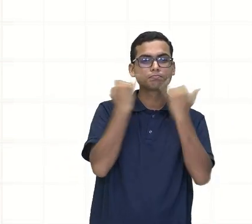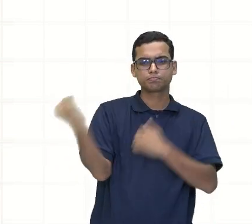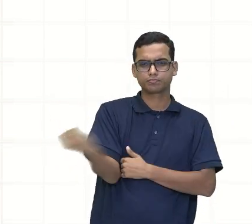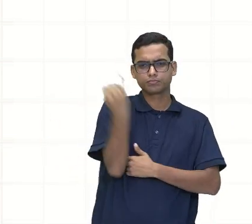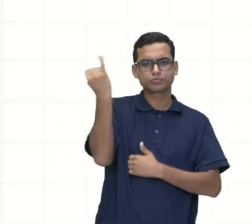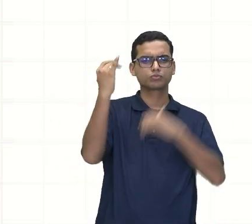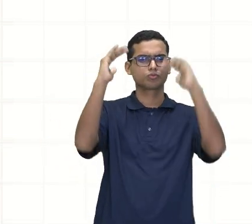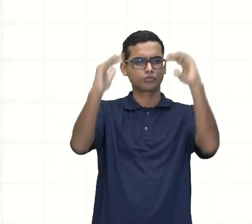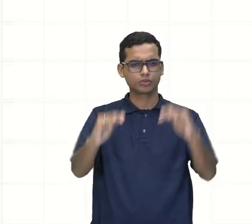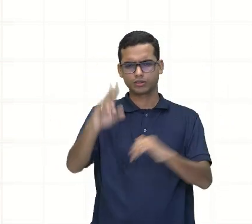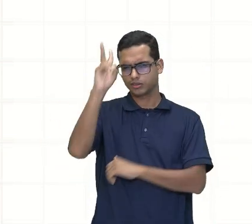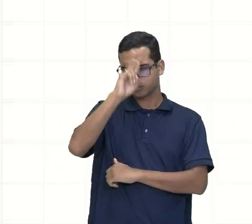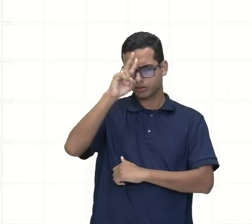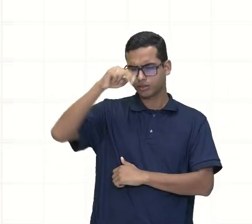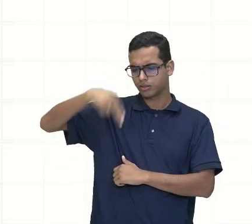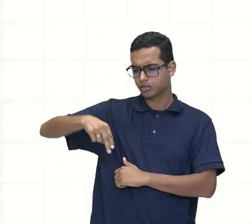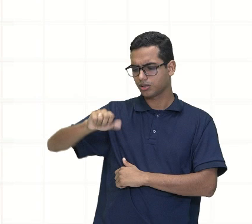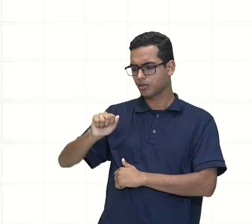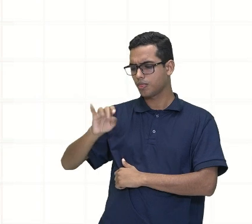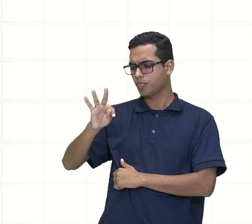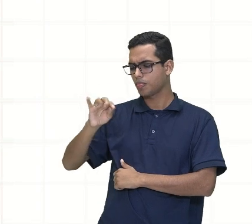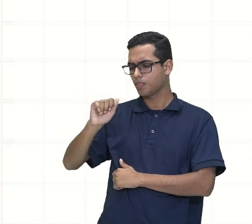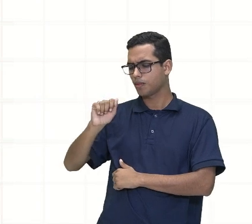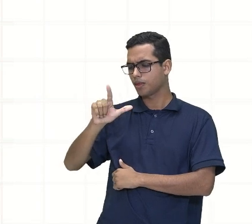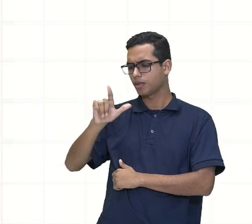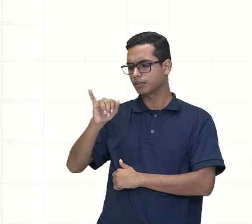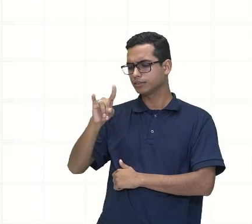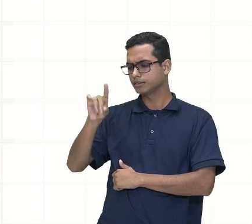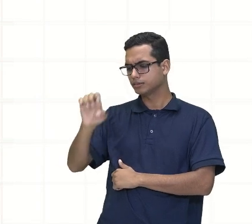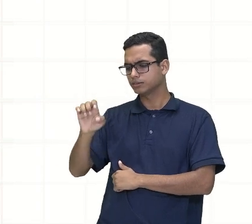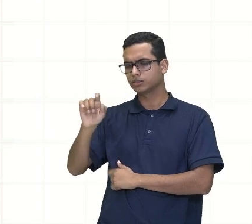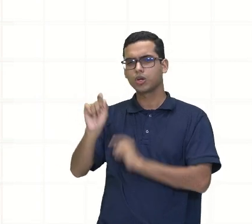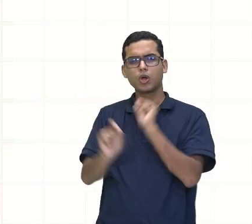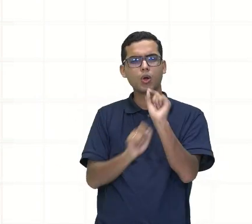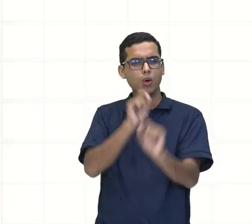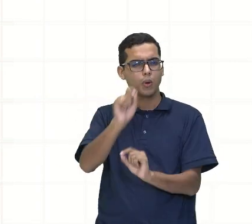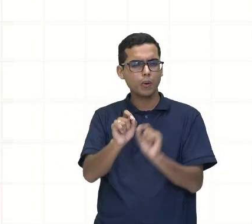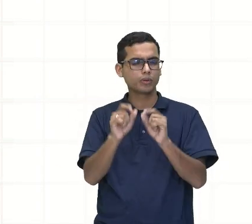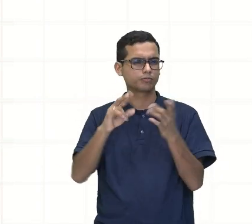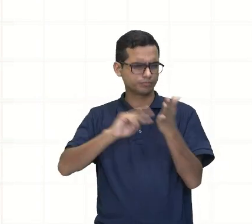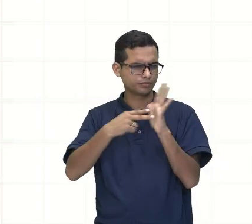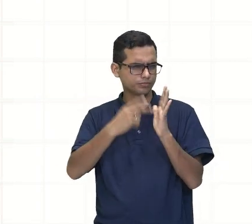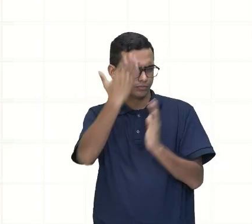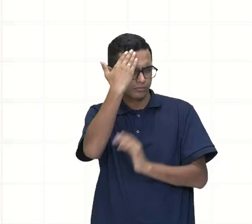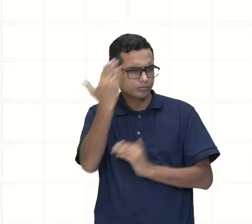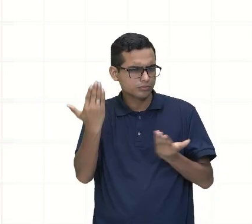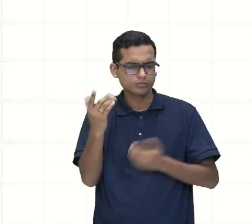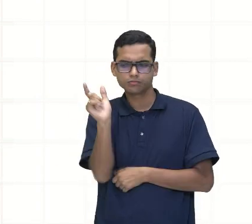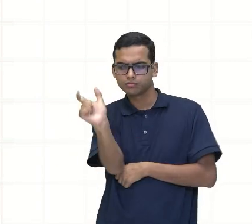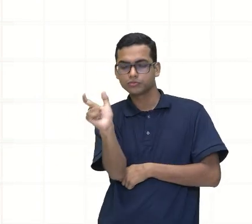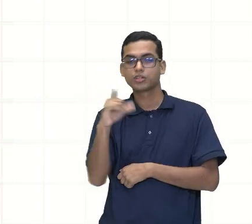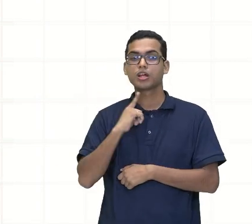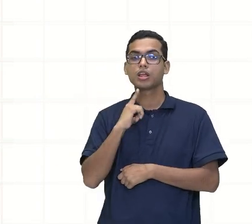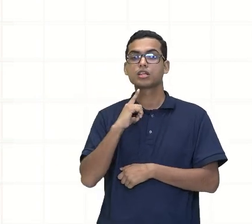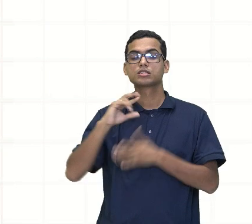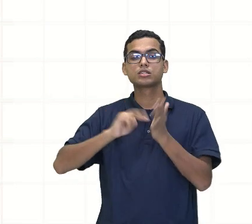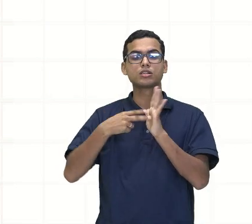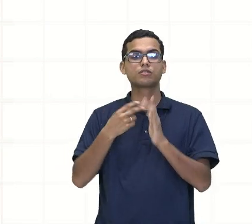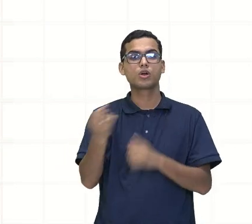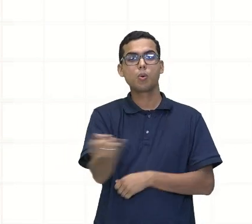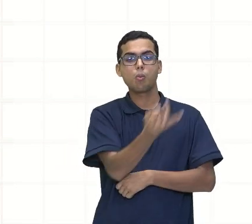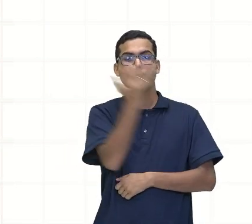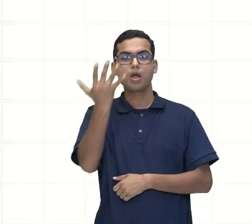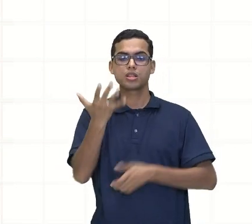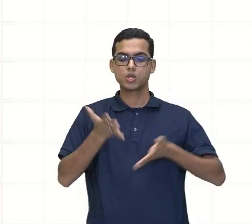que é natalidade? Natalidade, gente, é a taxa do número de nascimentos, tá bom? Aí eu posso analisar